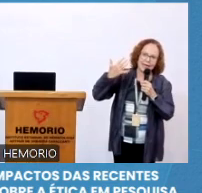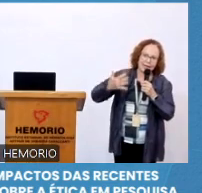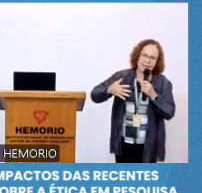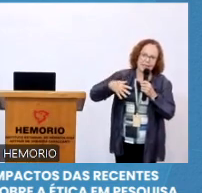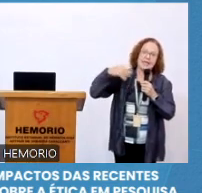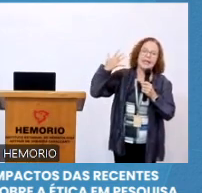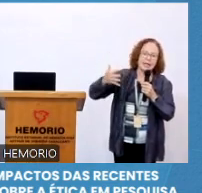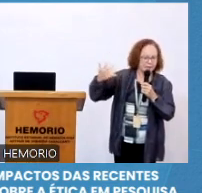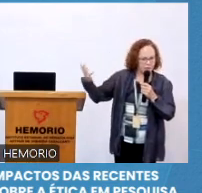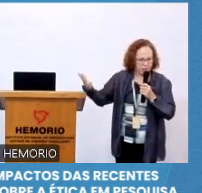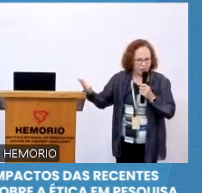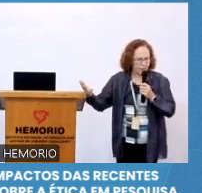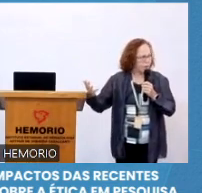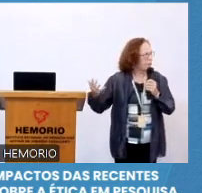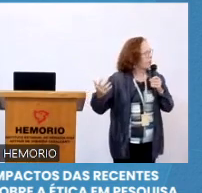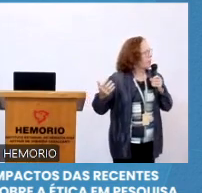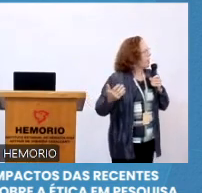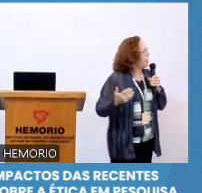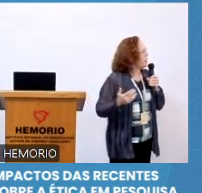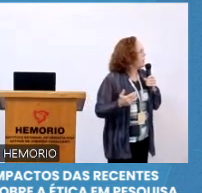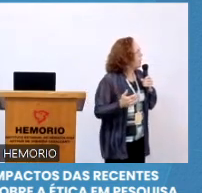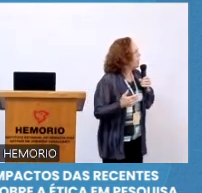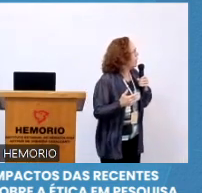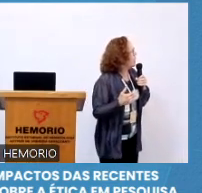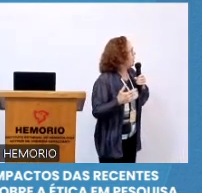ela traz essa linha de tempo